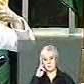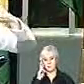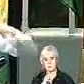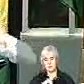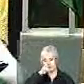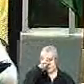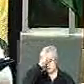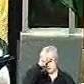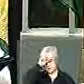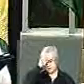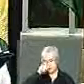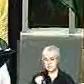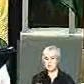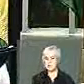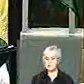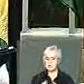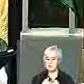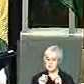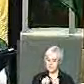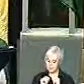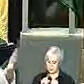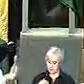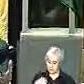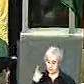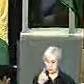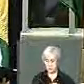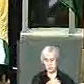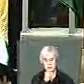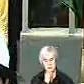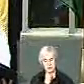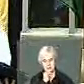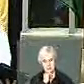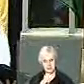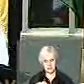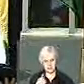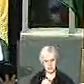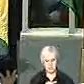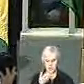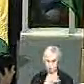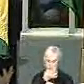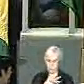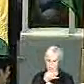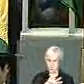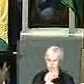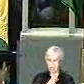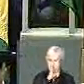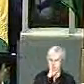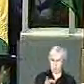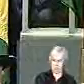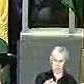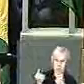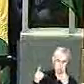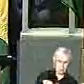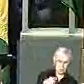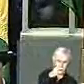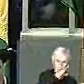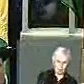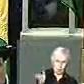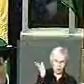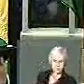povo, mas também produzimos com os nossos exemplos. Não sejamos intolerantes, não permitamos que aqui